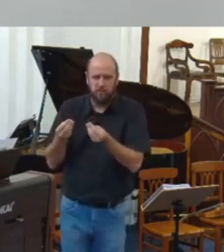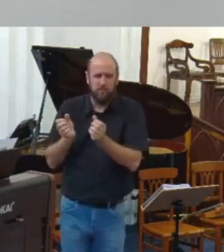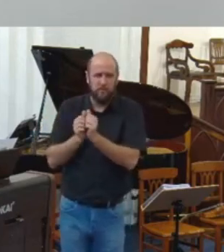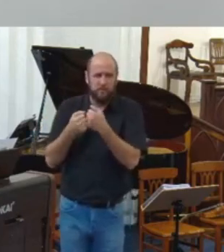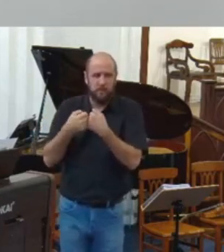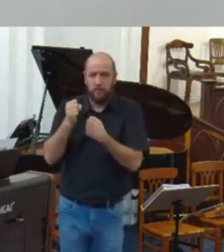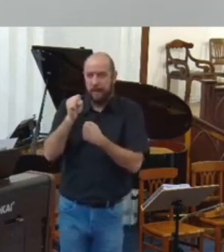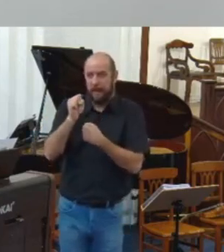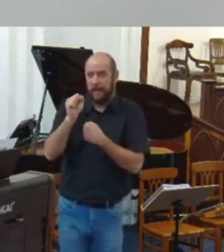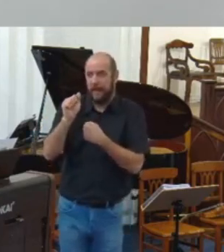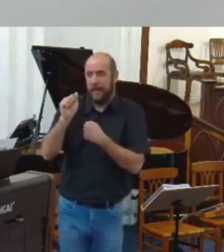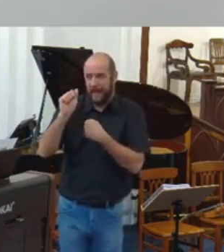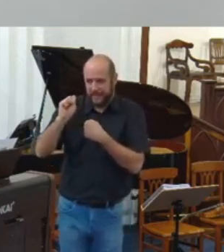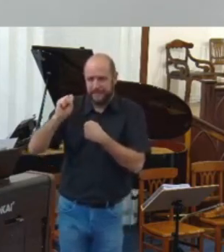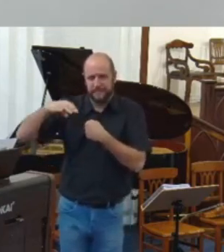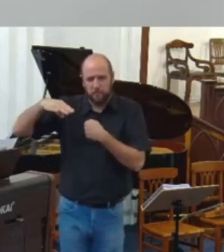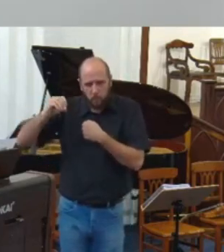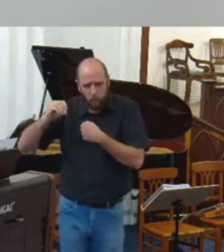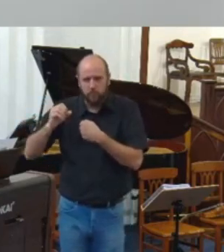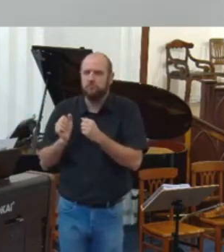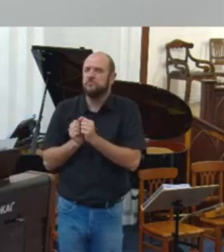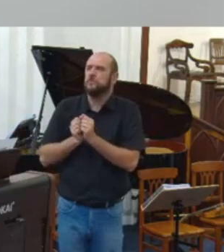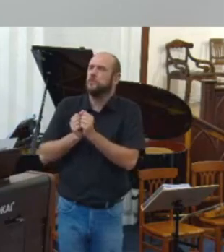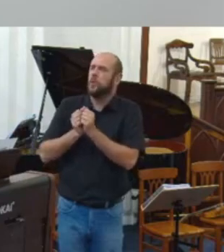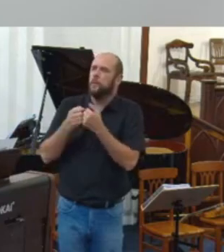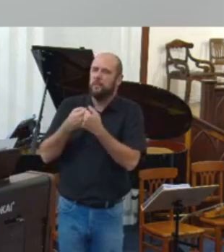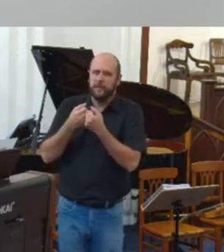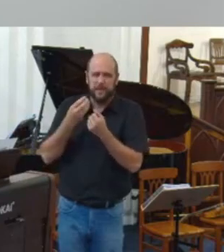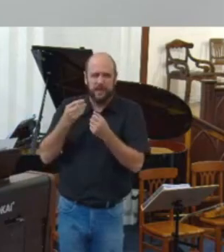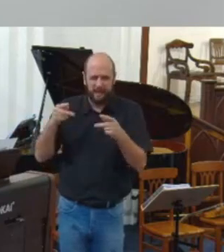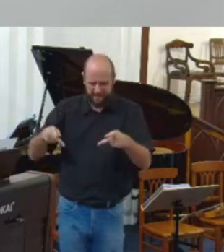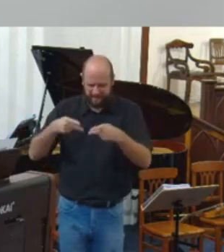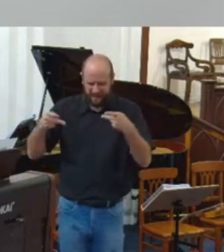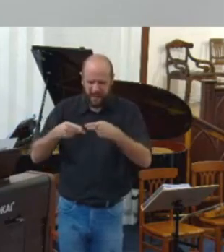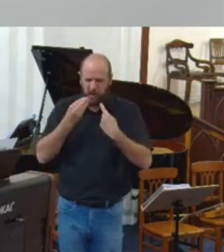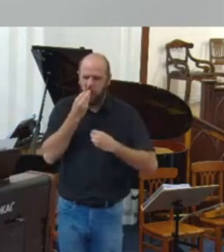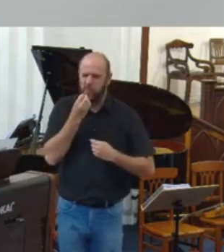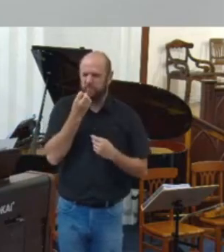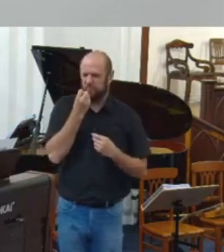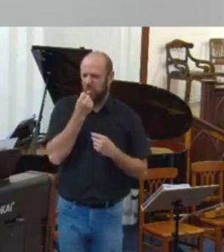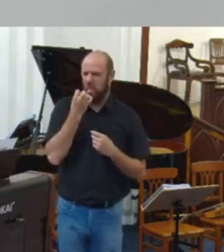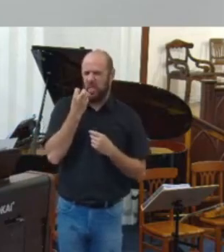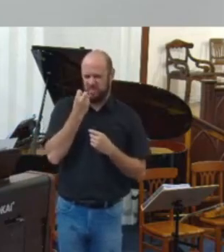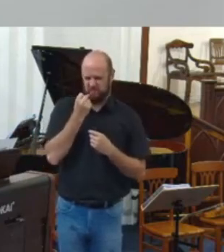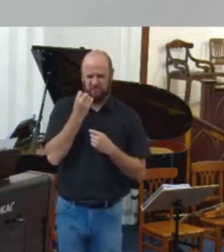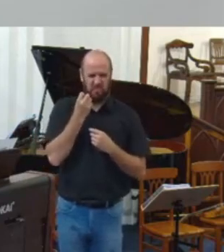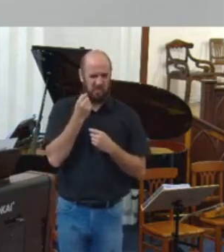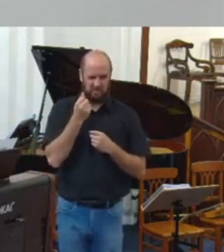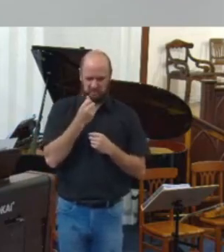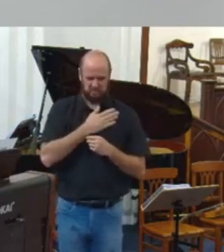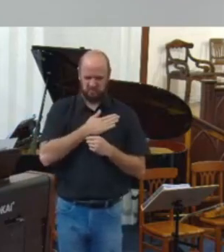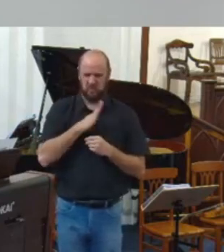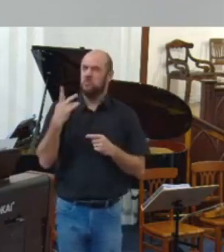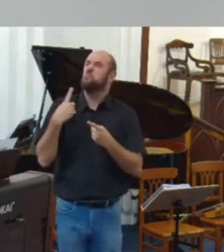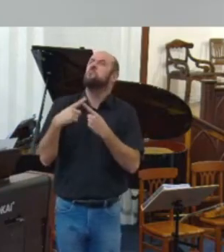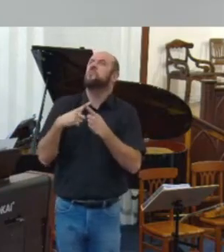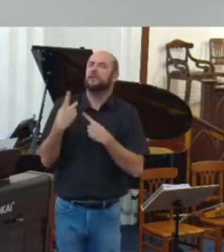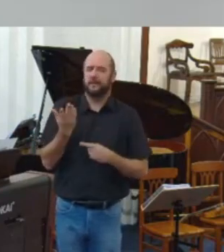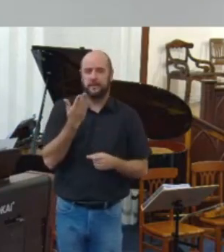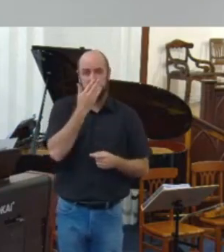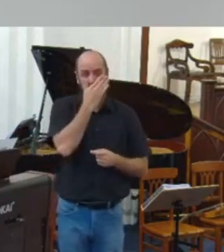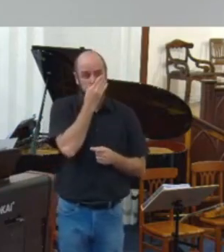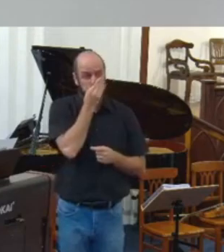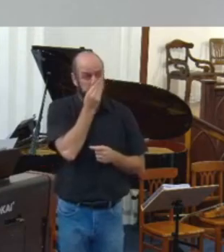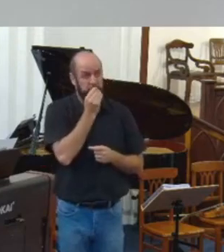pão asmo ou ázimo, e com essas ervas que dói na boca da gente comer essas ervas amargas desse jeito? E então os